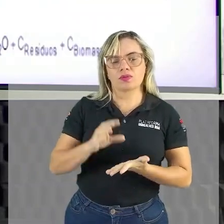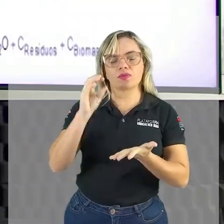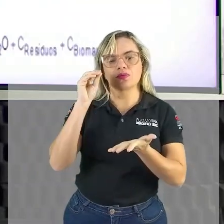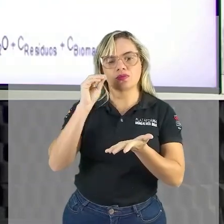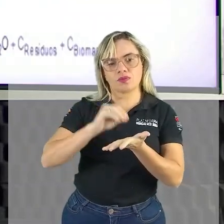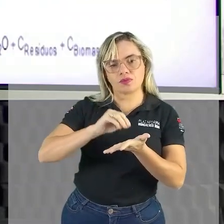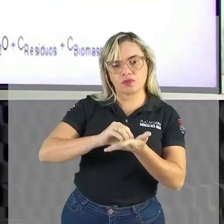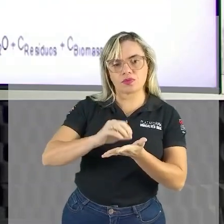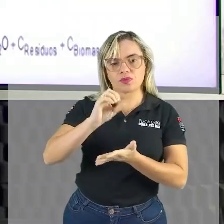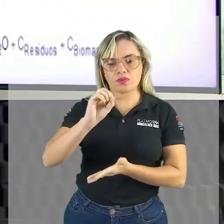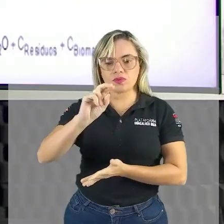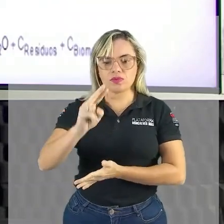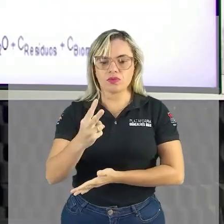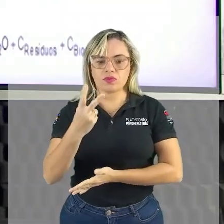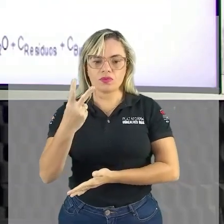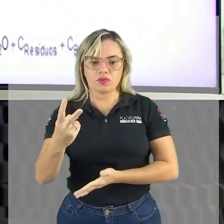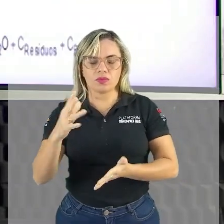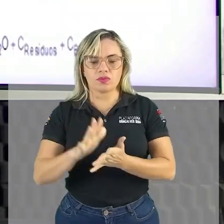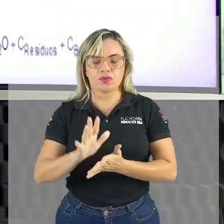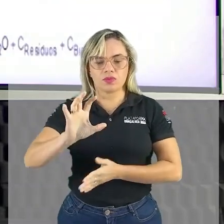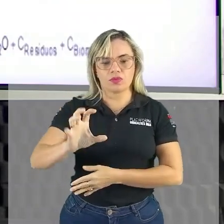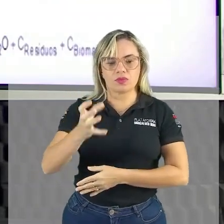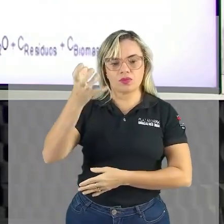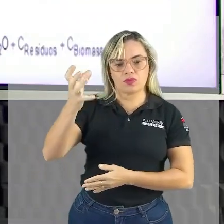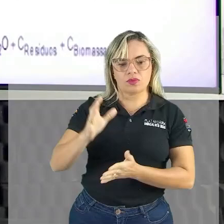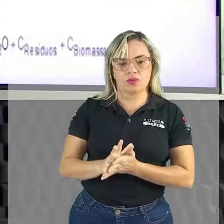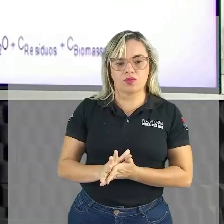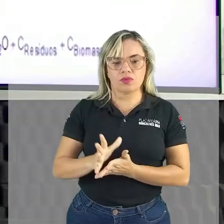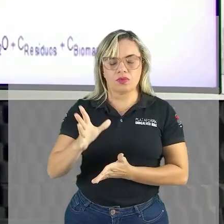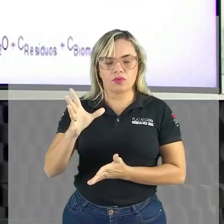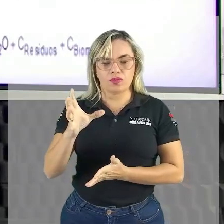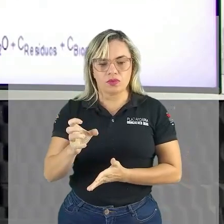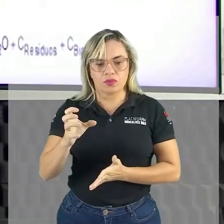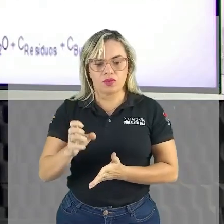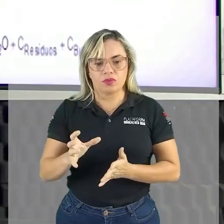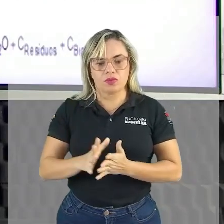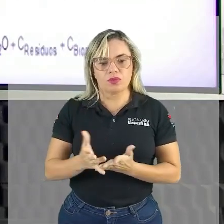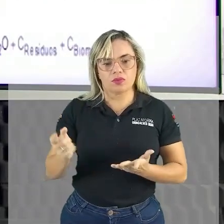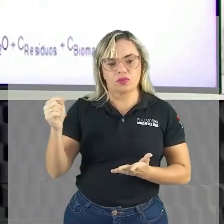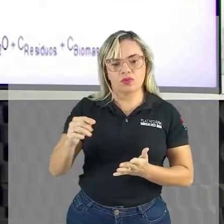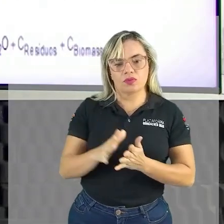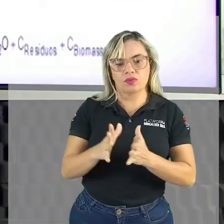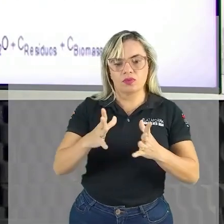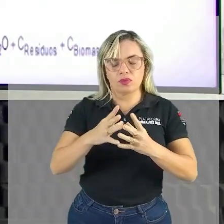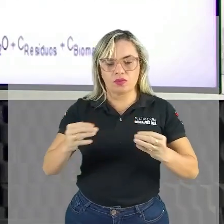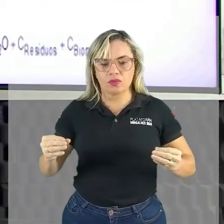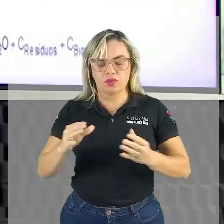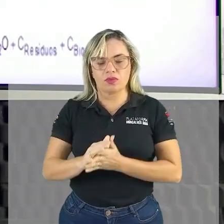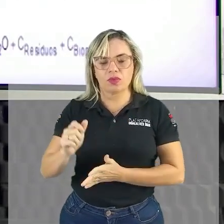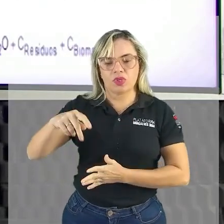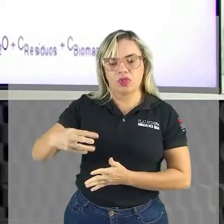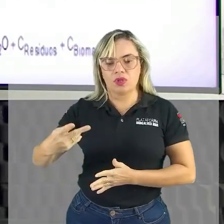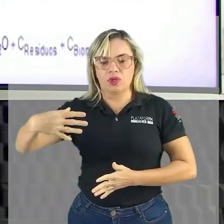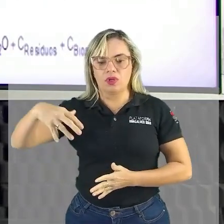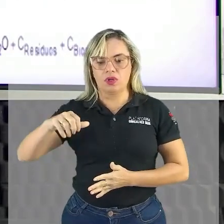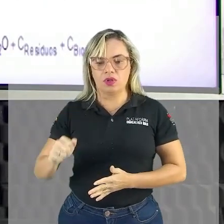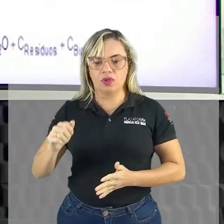Na ausência de oxigênio, ocorre a biodegradação anaeróbica, conforme a